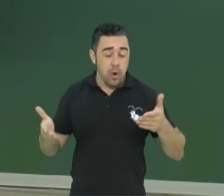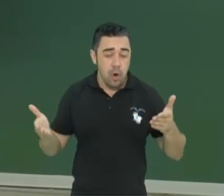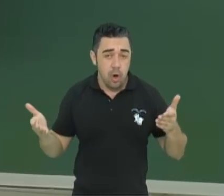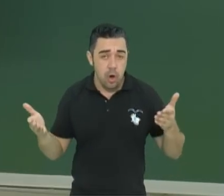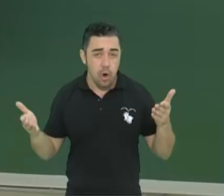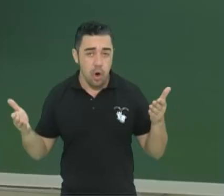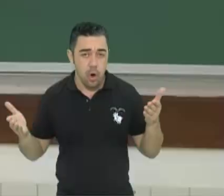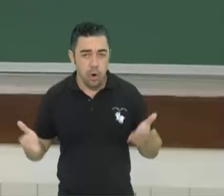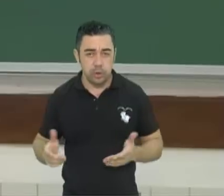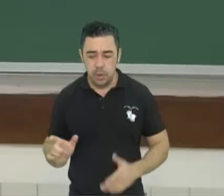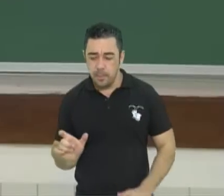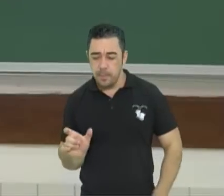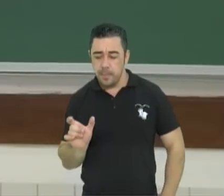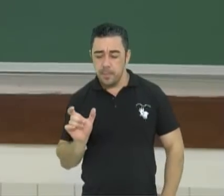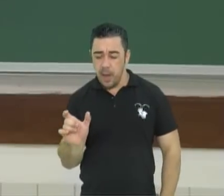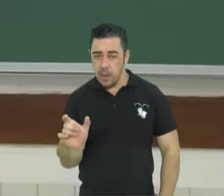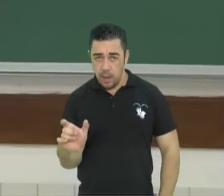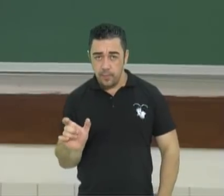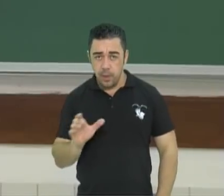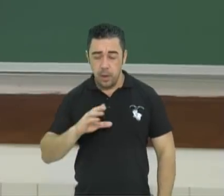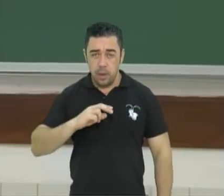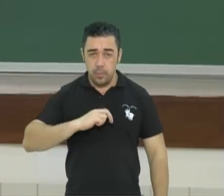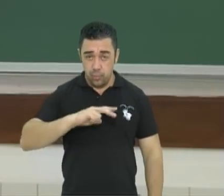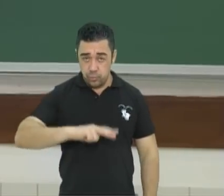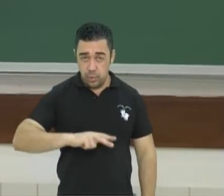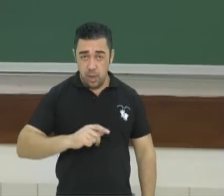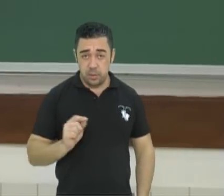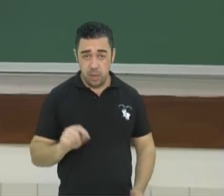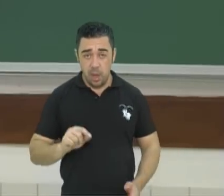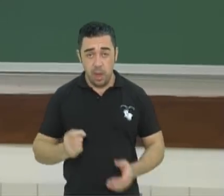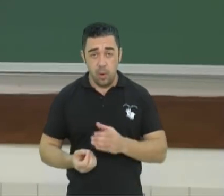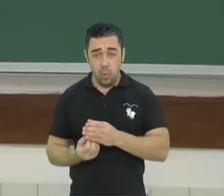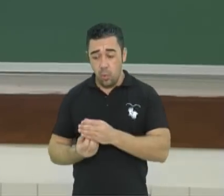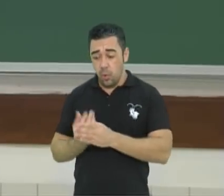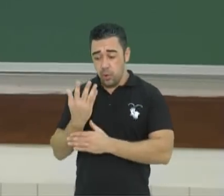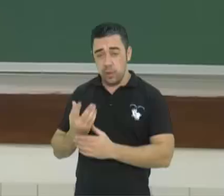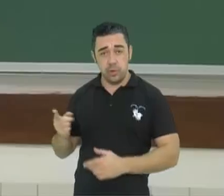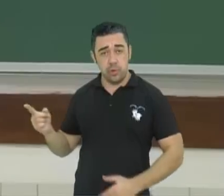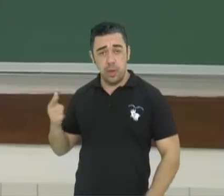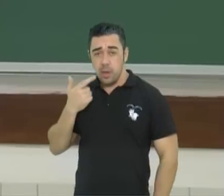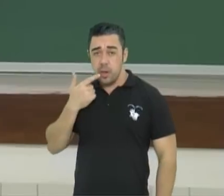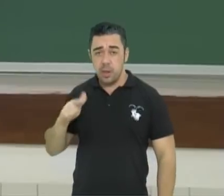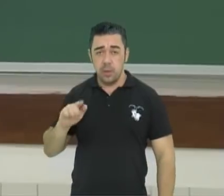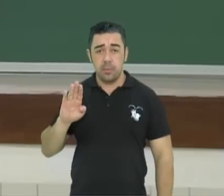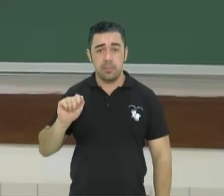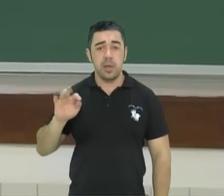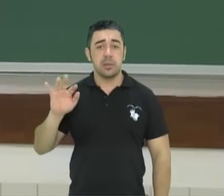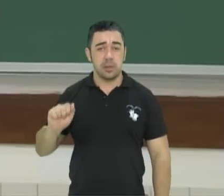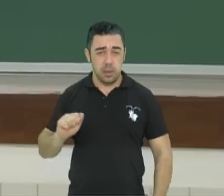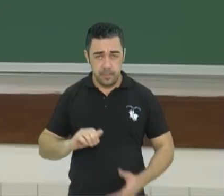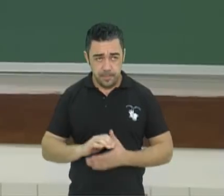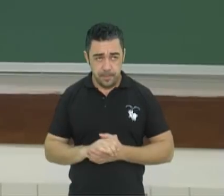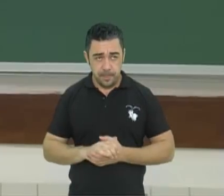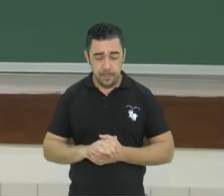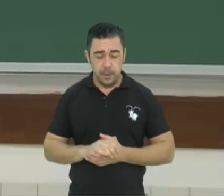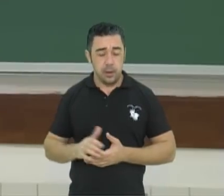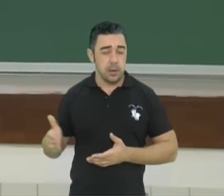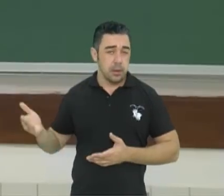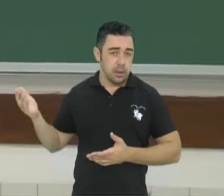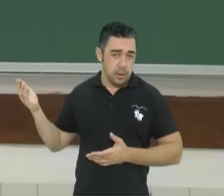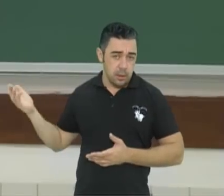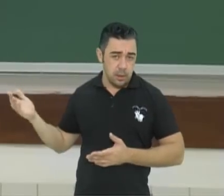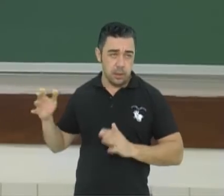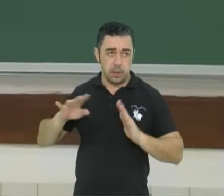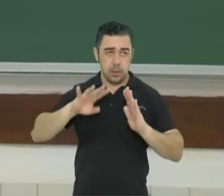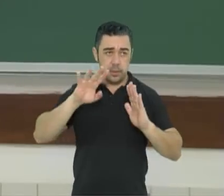aí palavras da língua portuguesa que são de origem dessas línguas bantas que foram trazidas para o Brasil. Daí o prof trouxe aqui